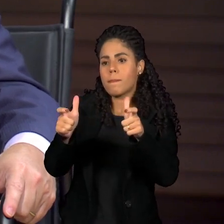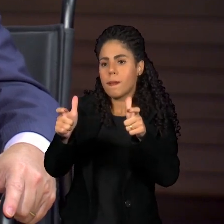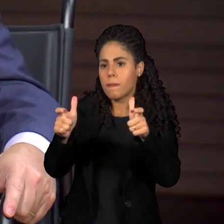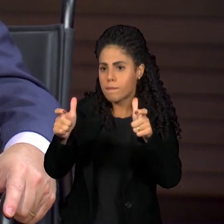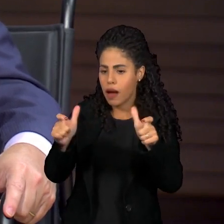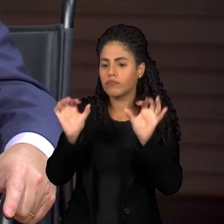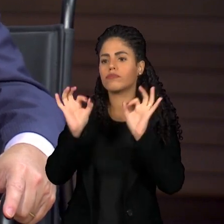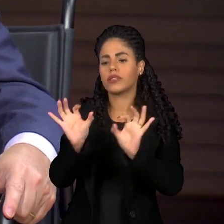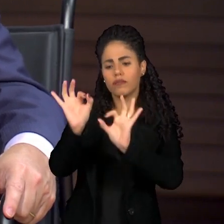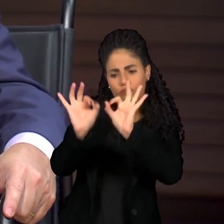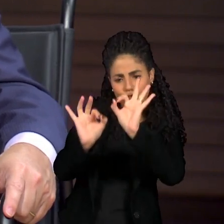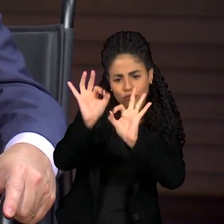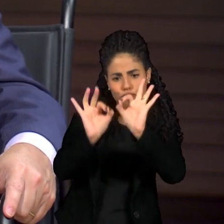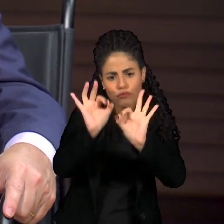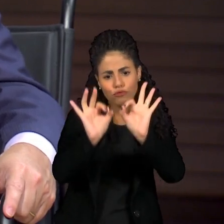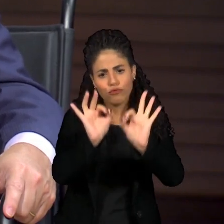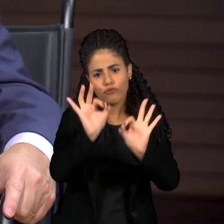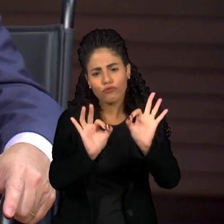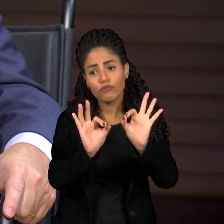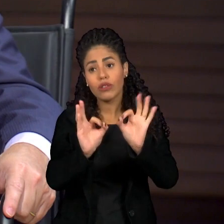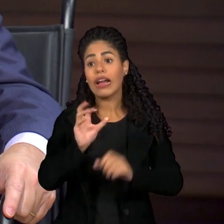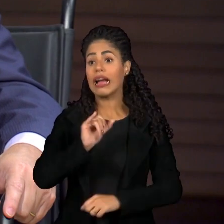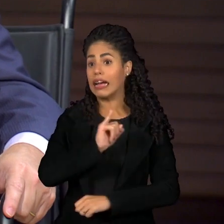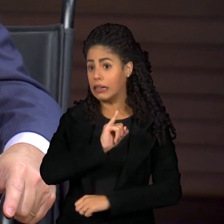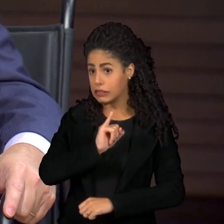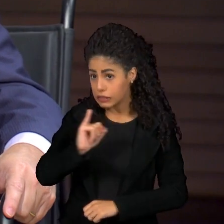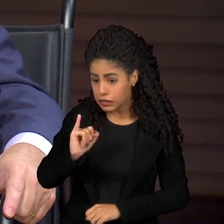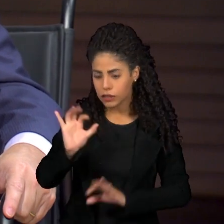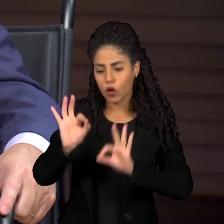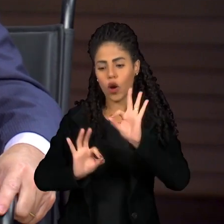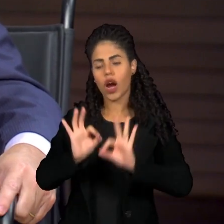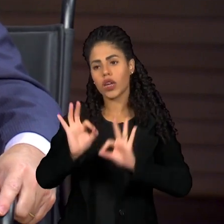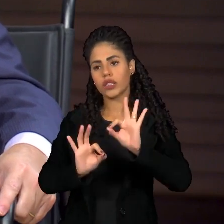quando ela está organizada, ela basicamente